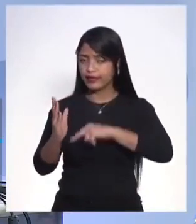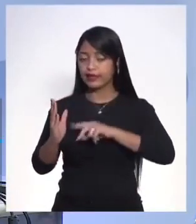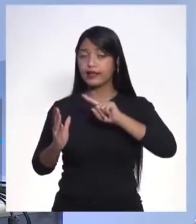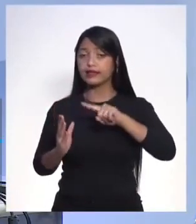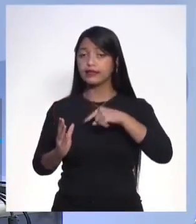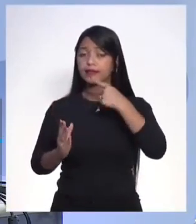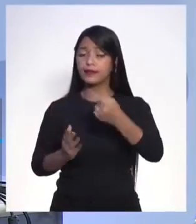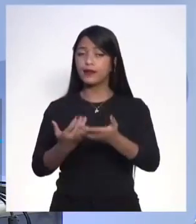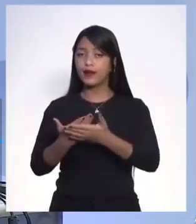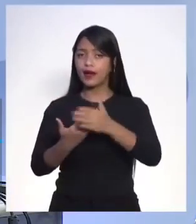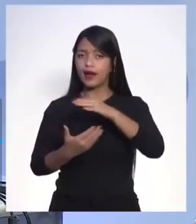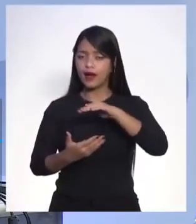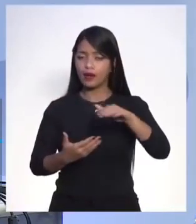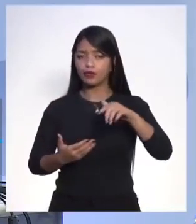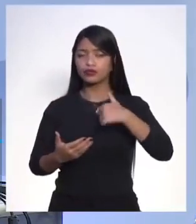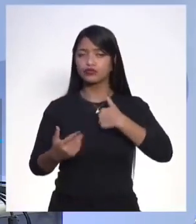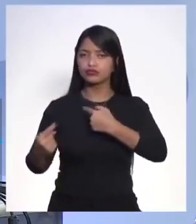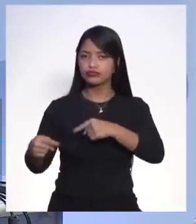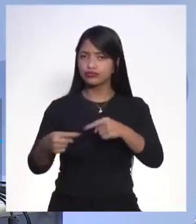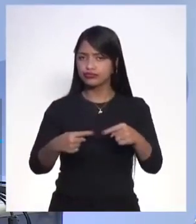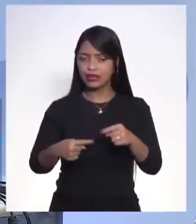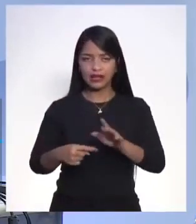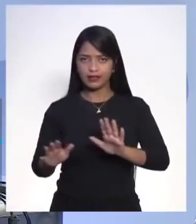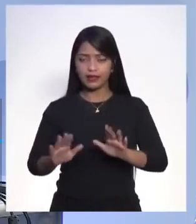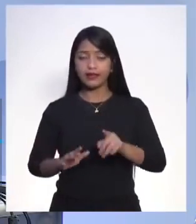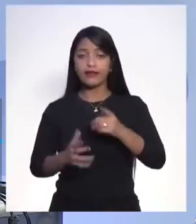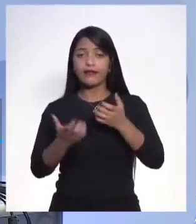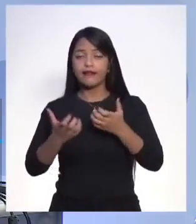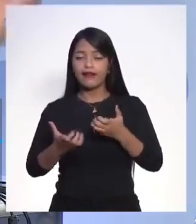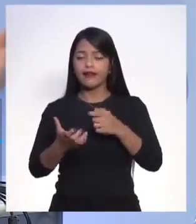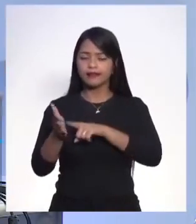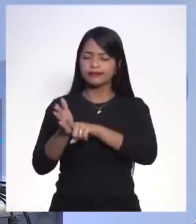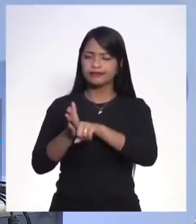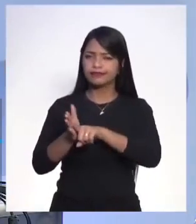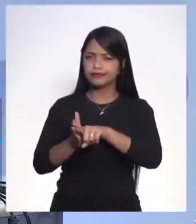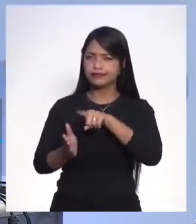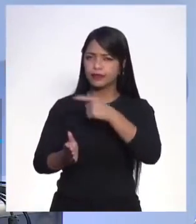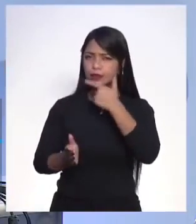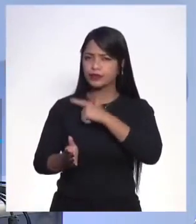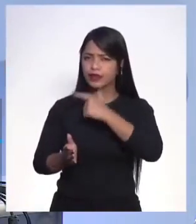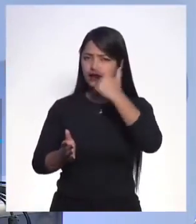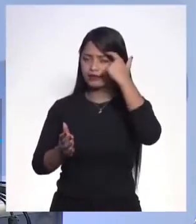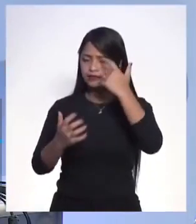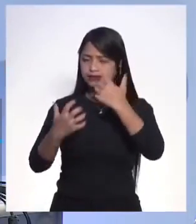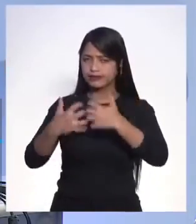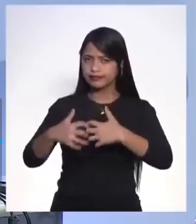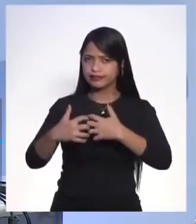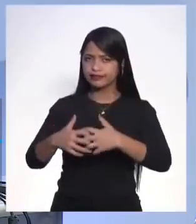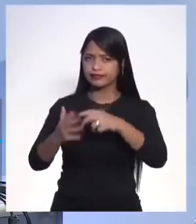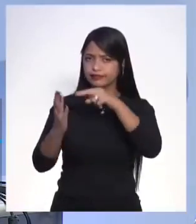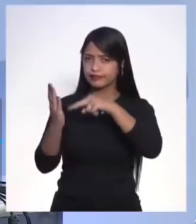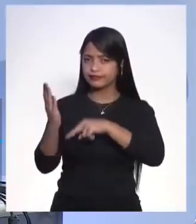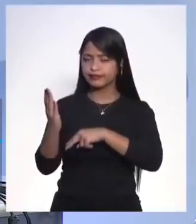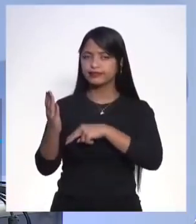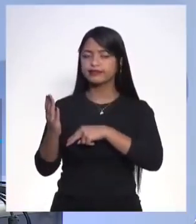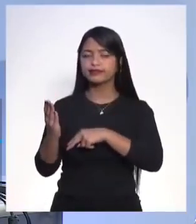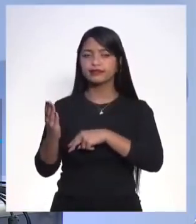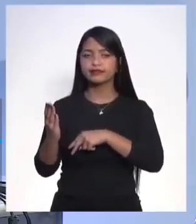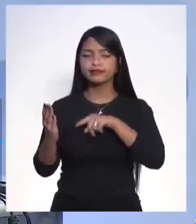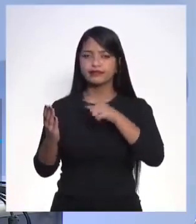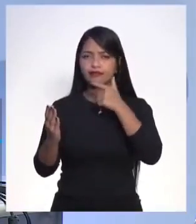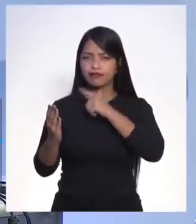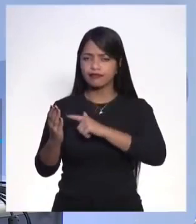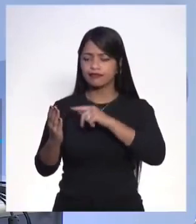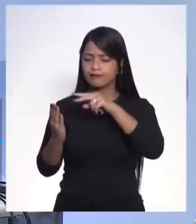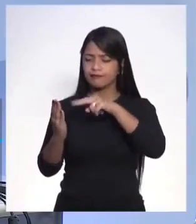com o seu aluno? Não, você quer trabalhar também, ver se ele está conseguindo decodificar, se ele está conseguindo pontuar adequadamente, se ele está conseguindo